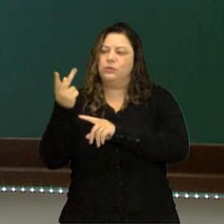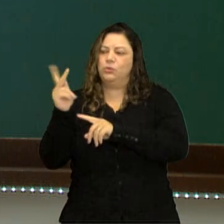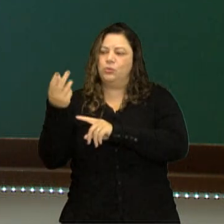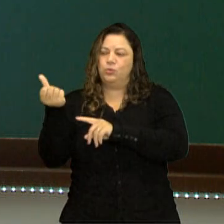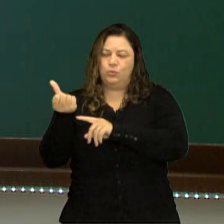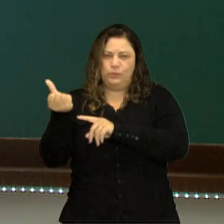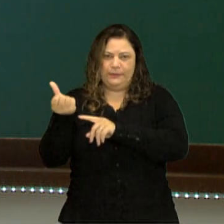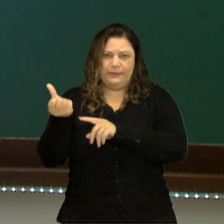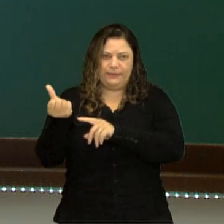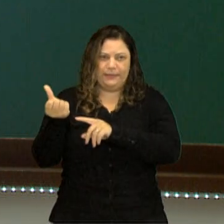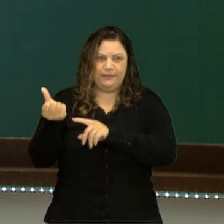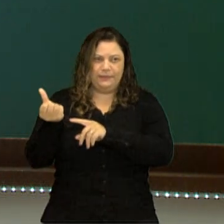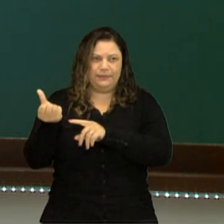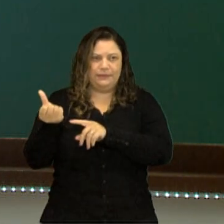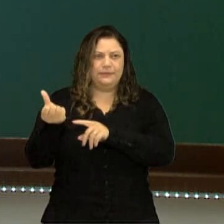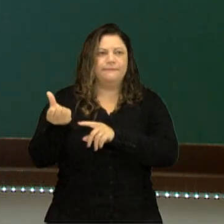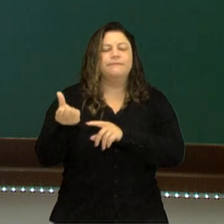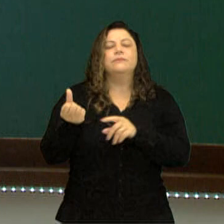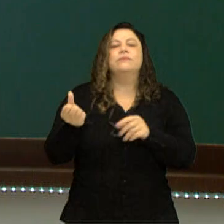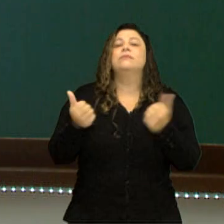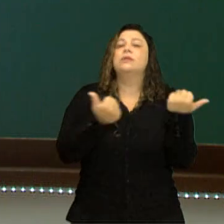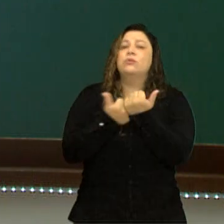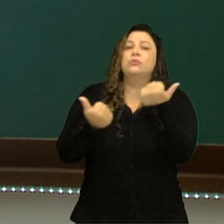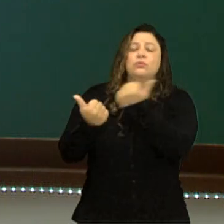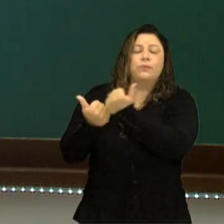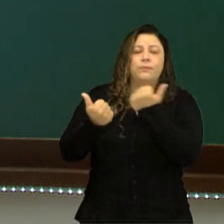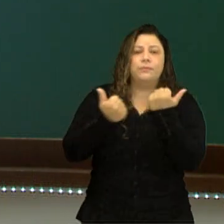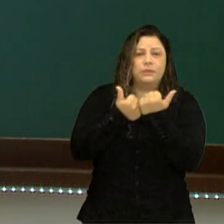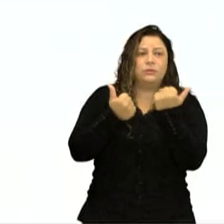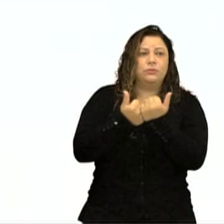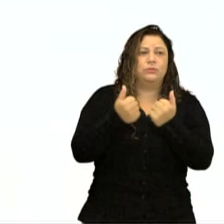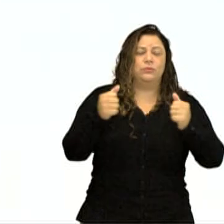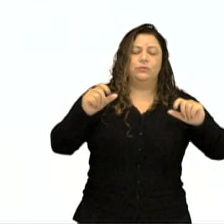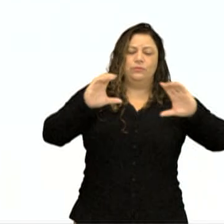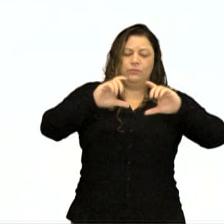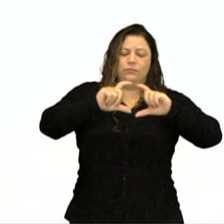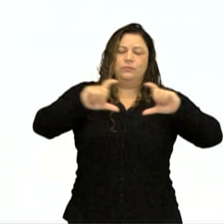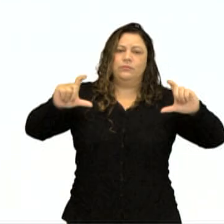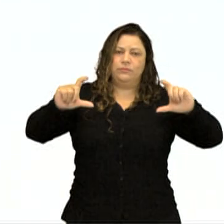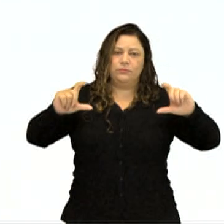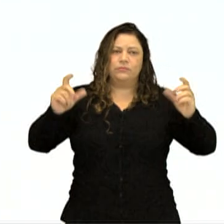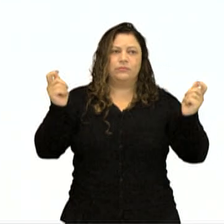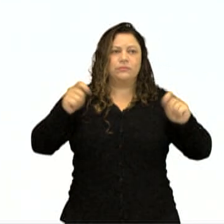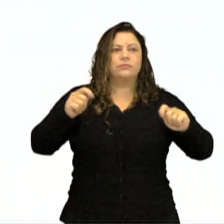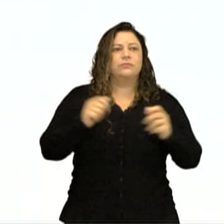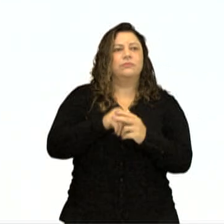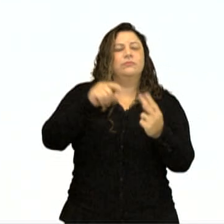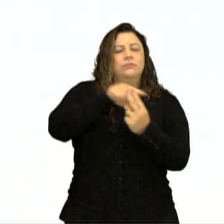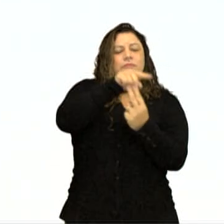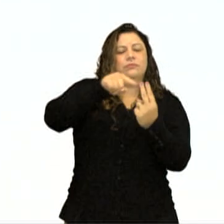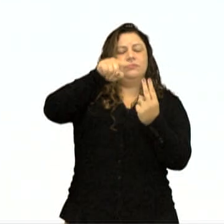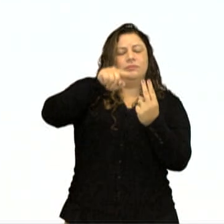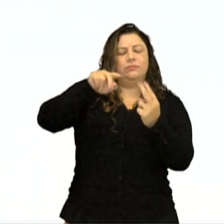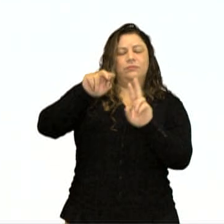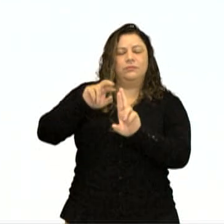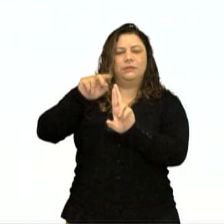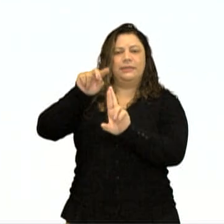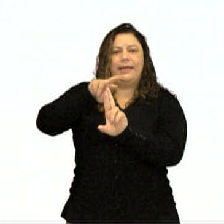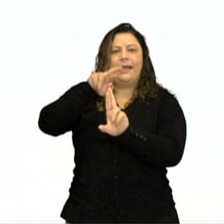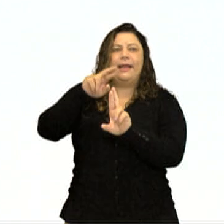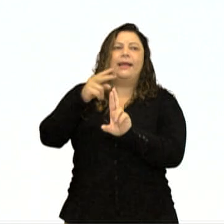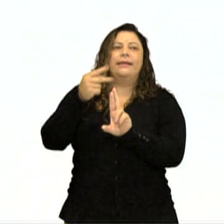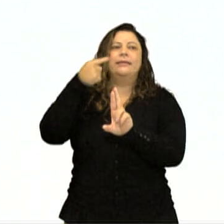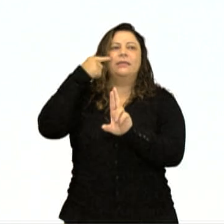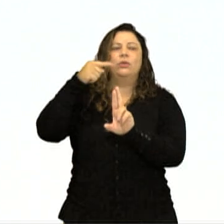6. Tranquilo? Fazendo a substituição aqui na fórmula do volume, que é πr ao quadrado vezes a altura,